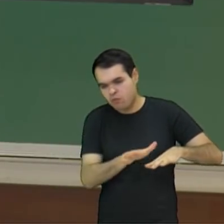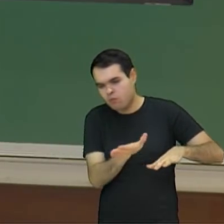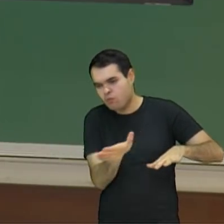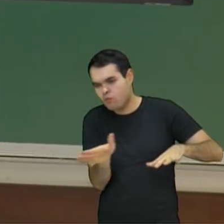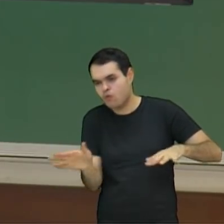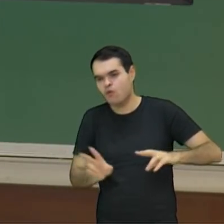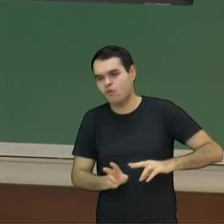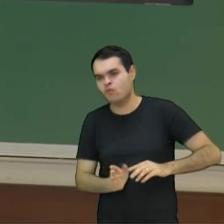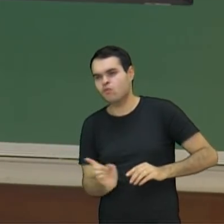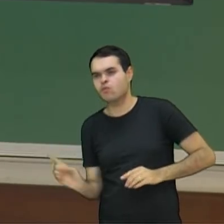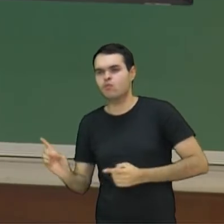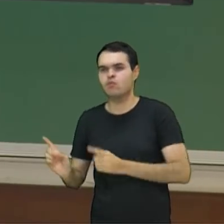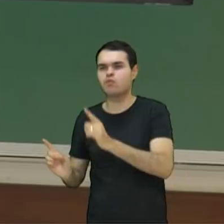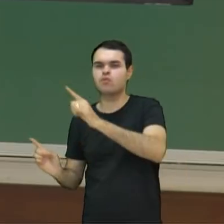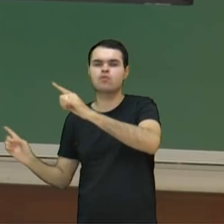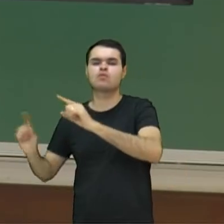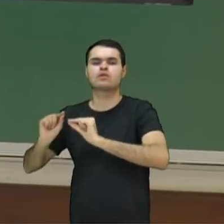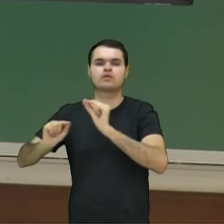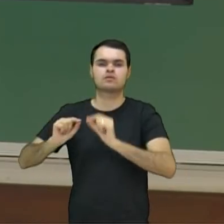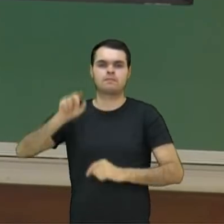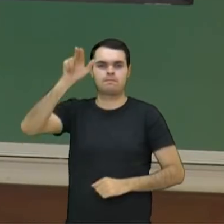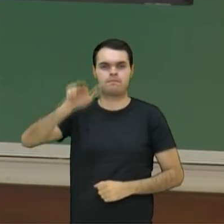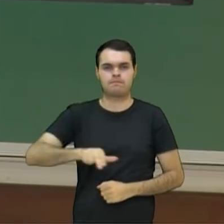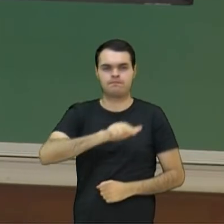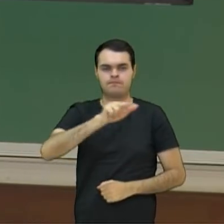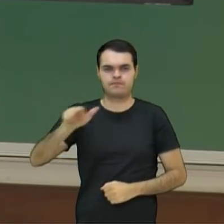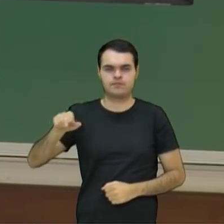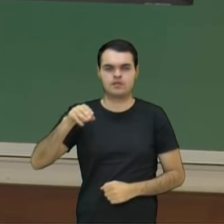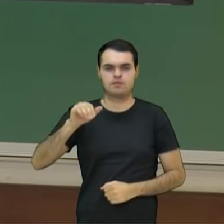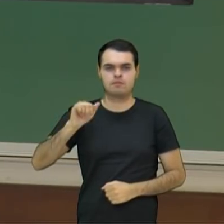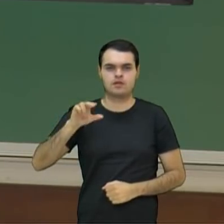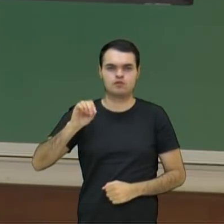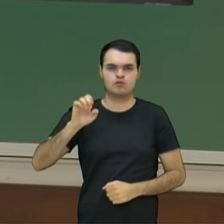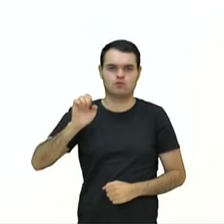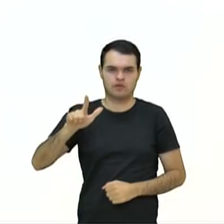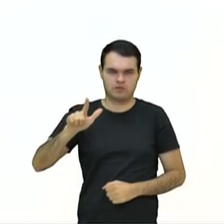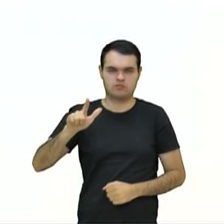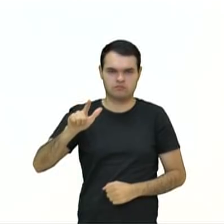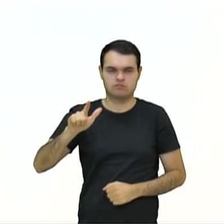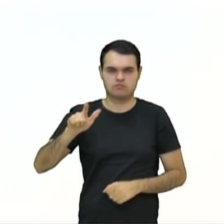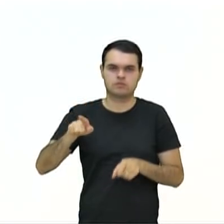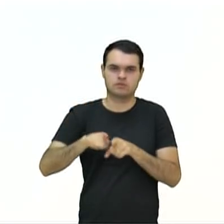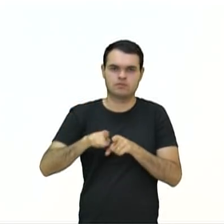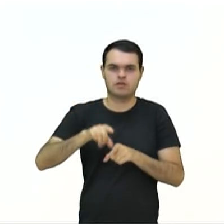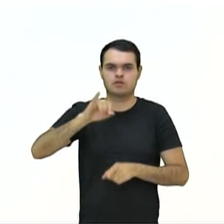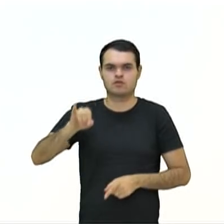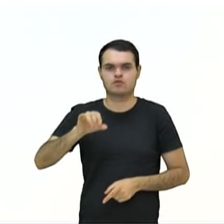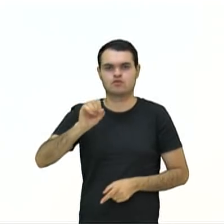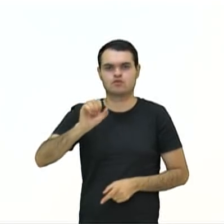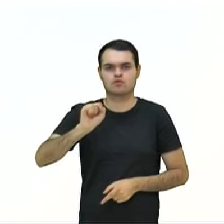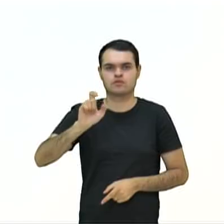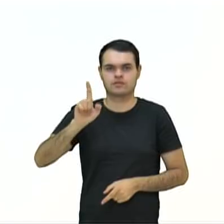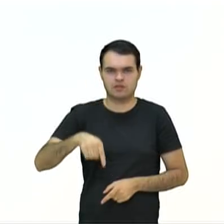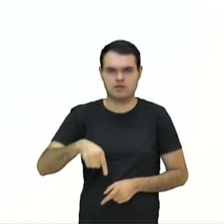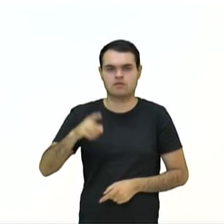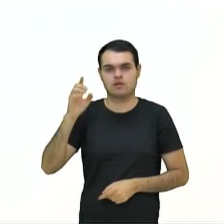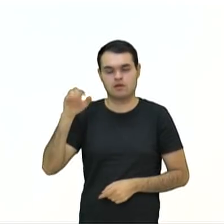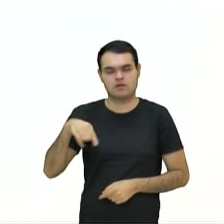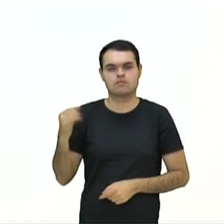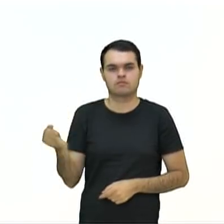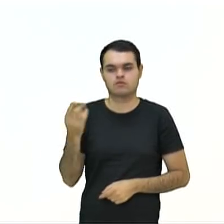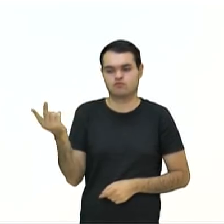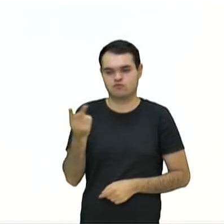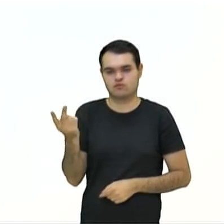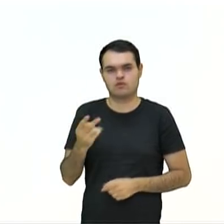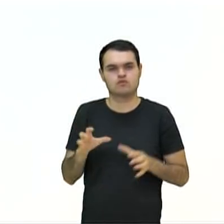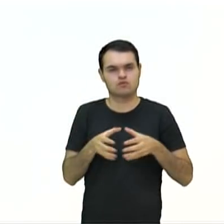padres jesuítas, né, entre eles ali, Manuel de Nóbrega e José de Anchieta, importantes ali, sobem